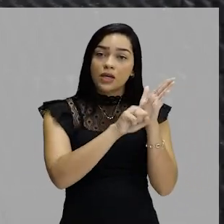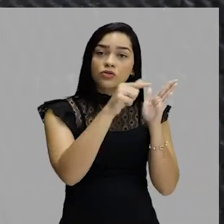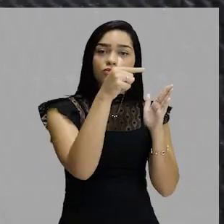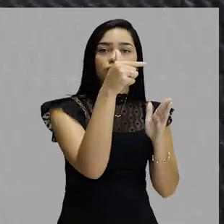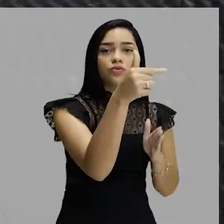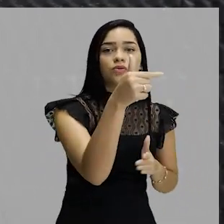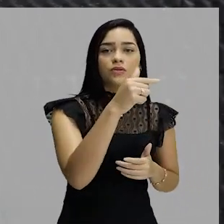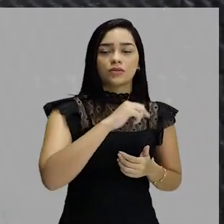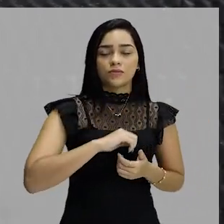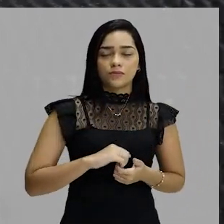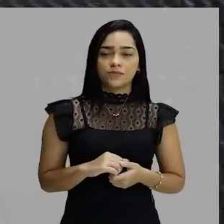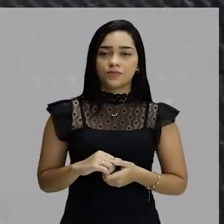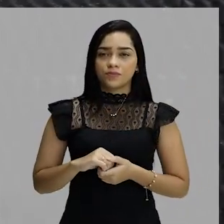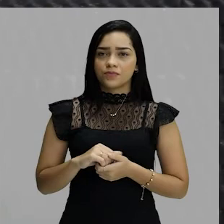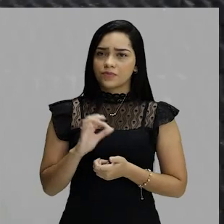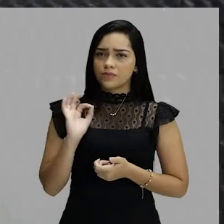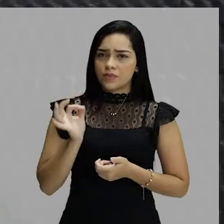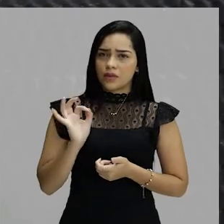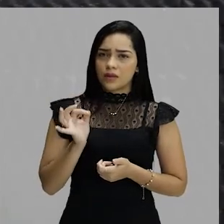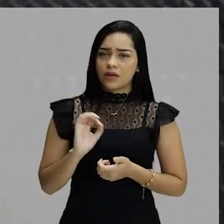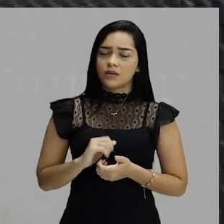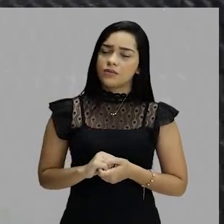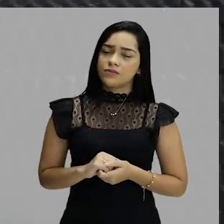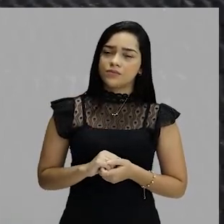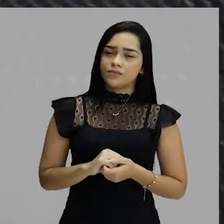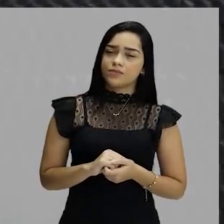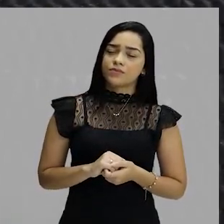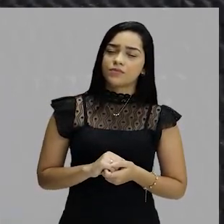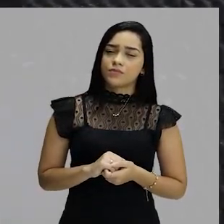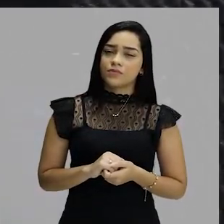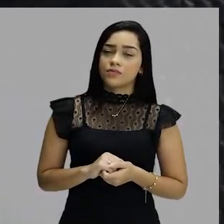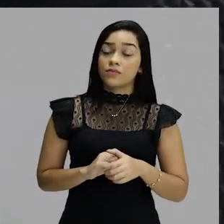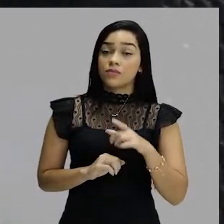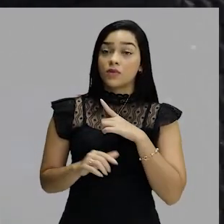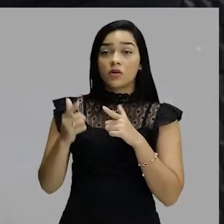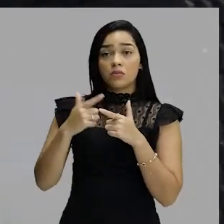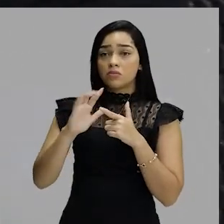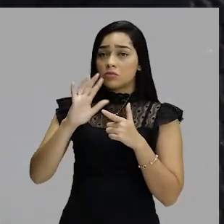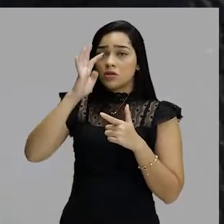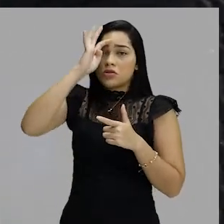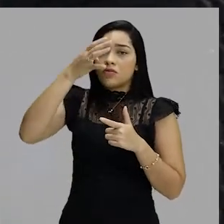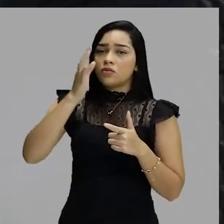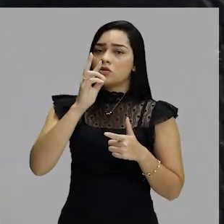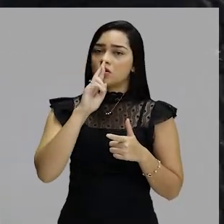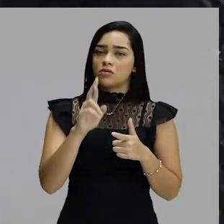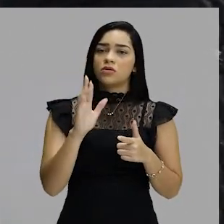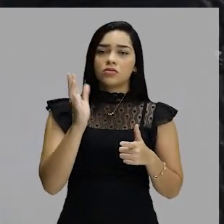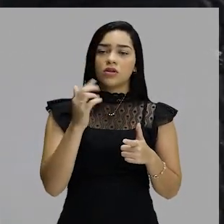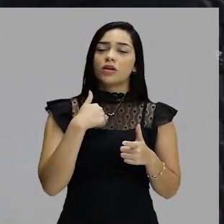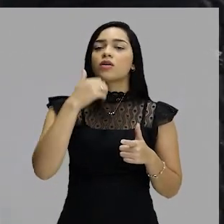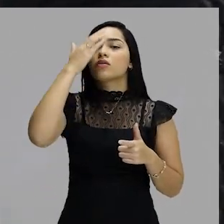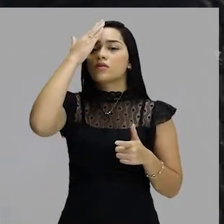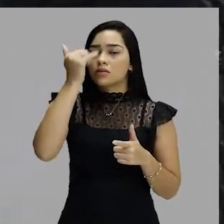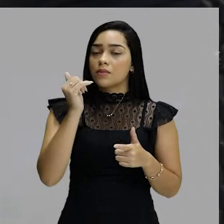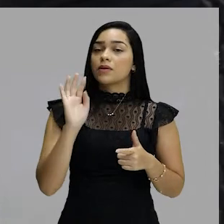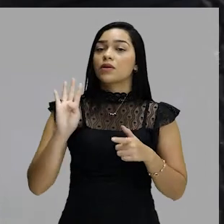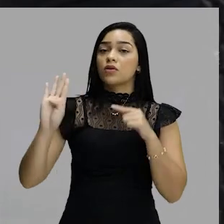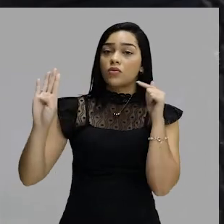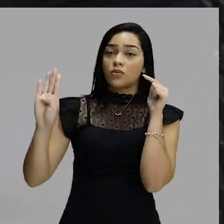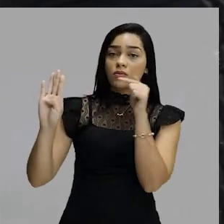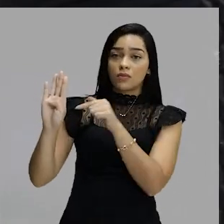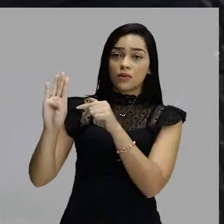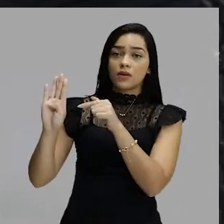2. Certo? Então, um problema já está resolvido. Eu já sei que esse b